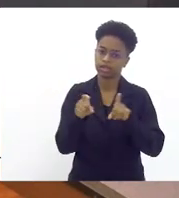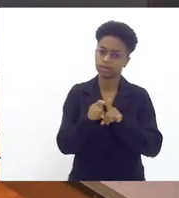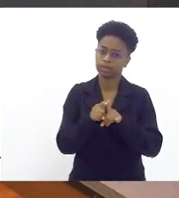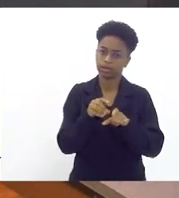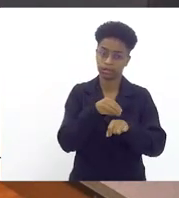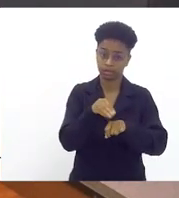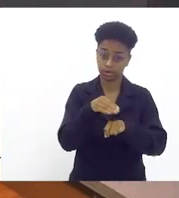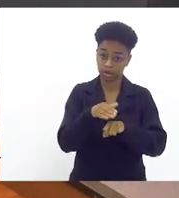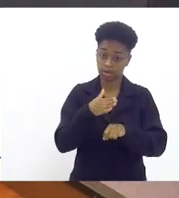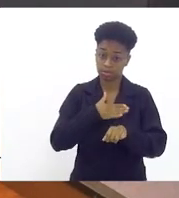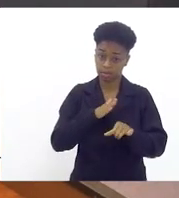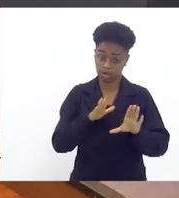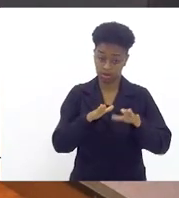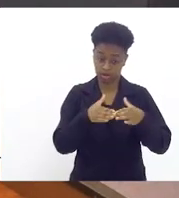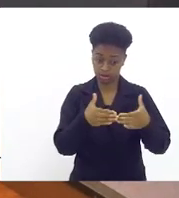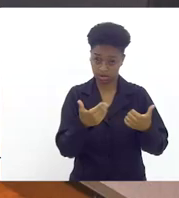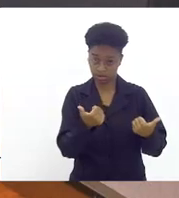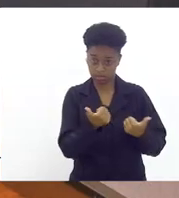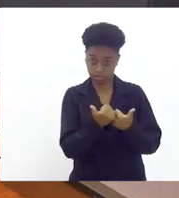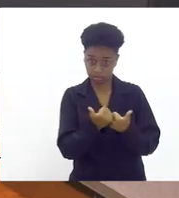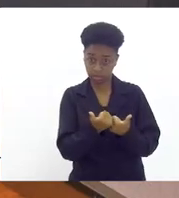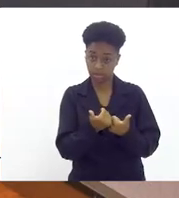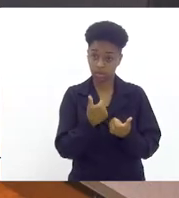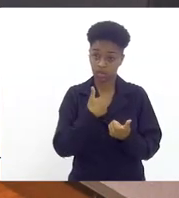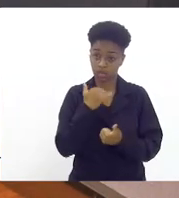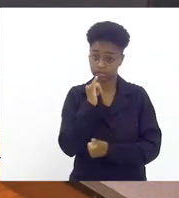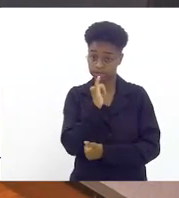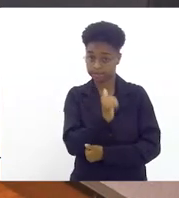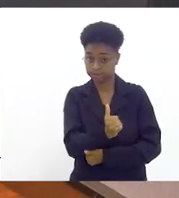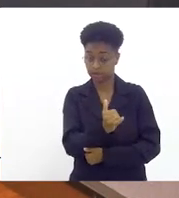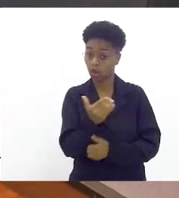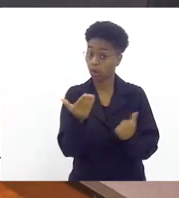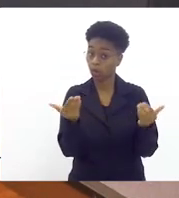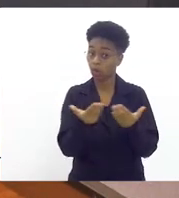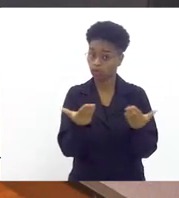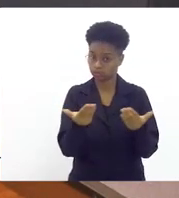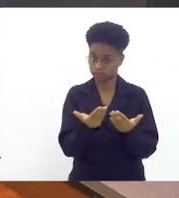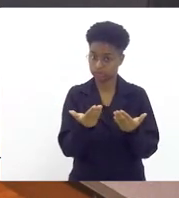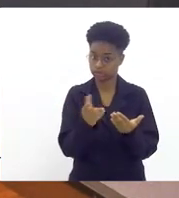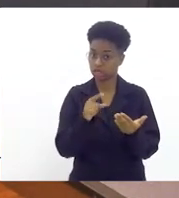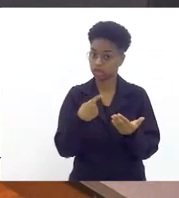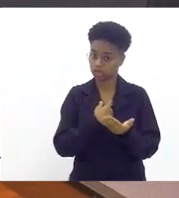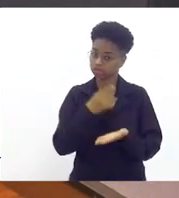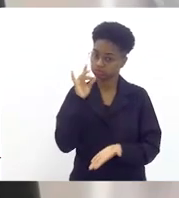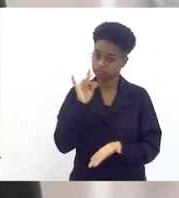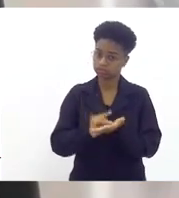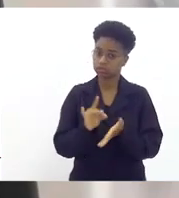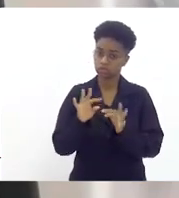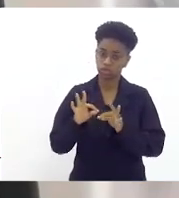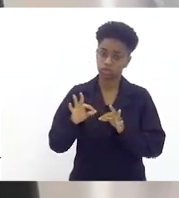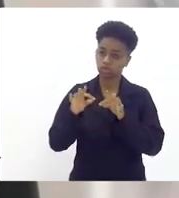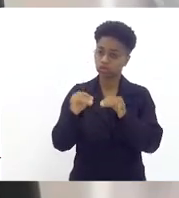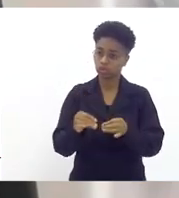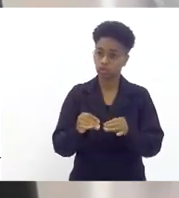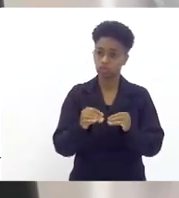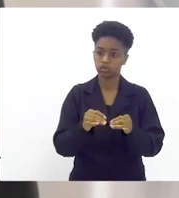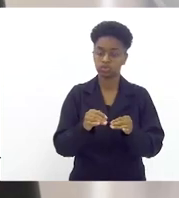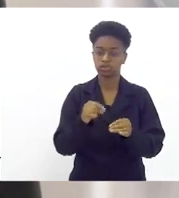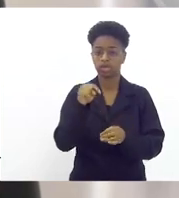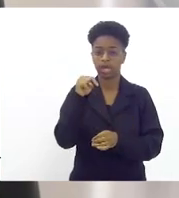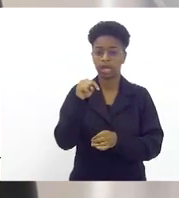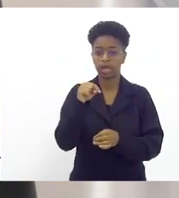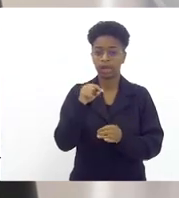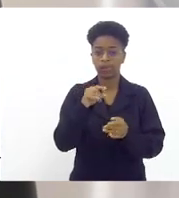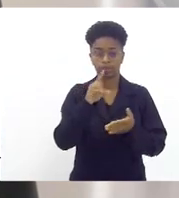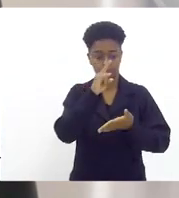minha assessoria, que nós vamos dizer para a minha assessoria que nós vamos hoje mesmo oficiar todos os batalhões aqui